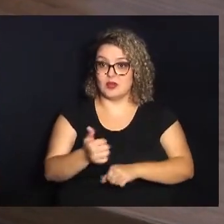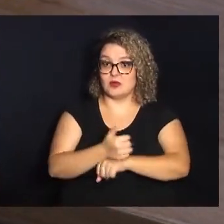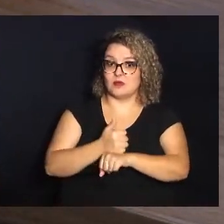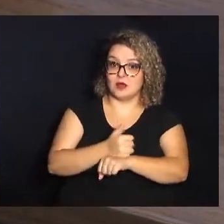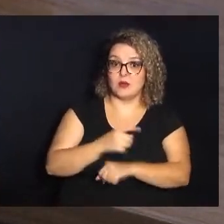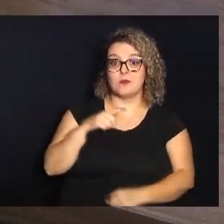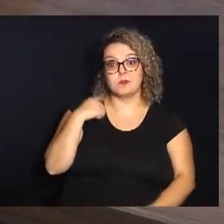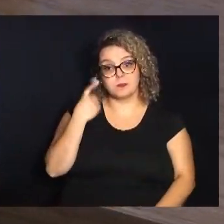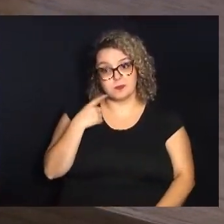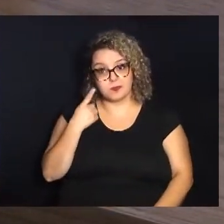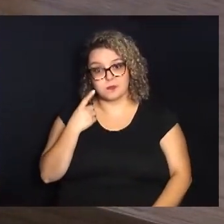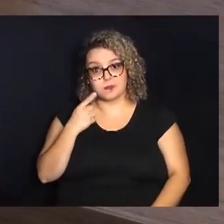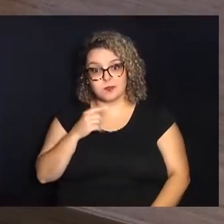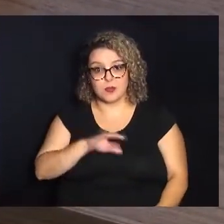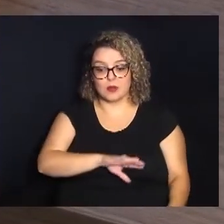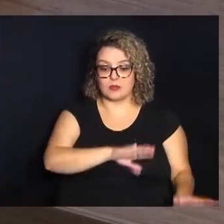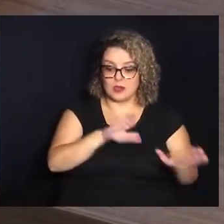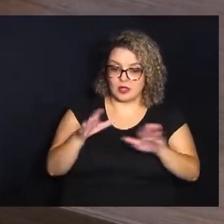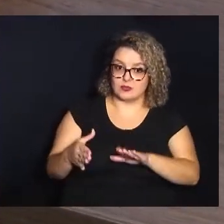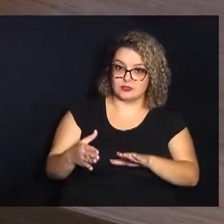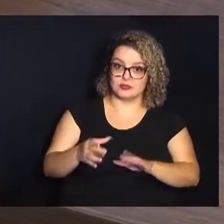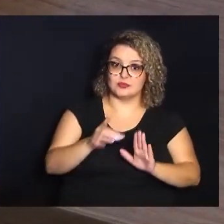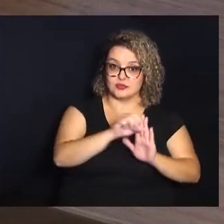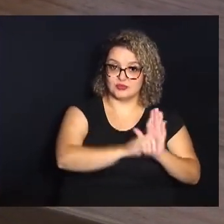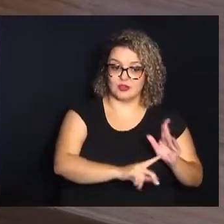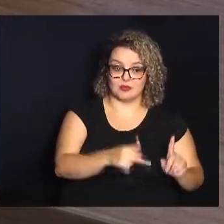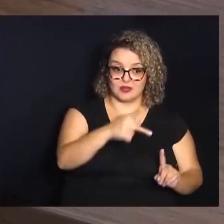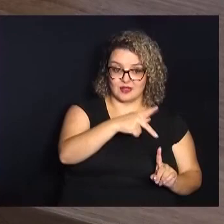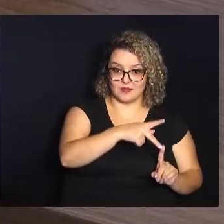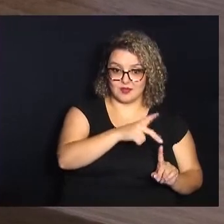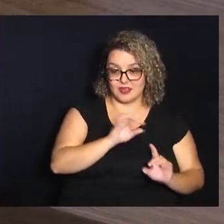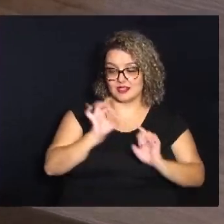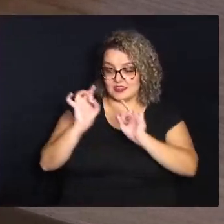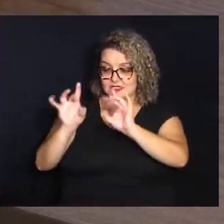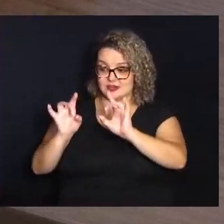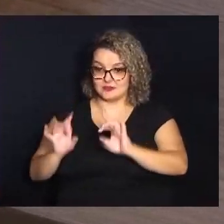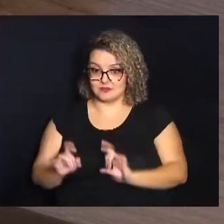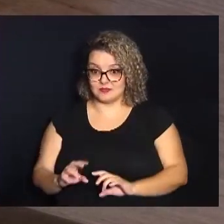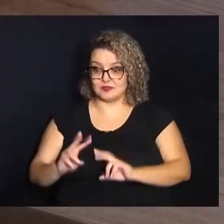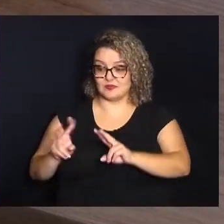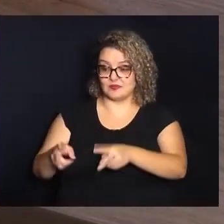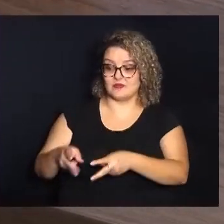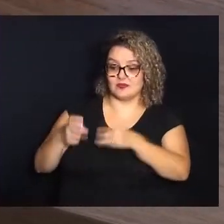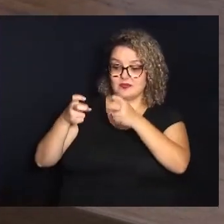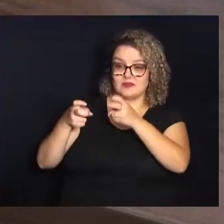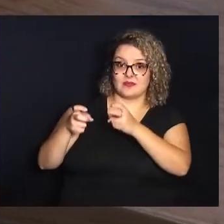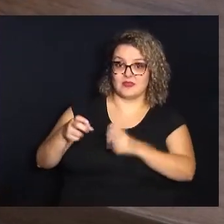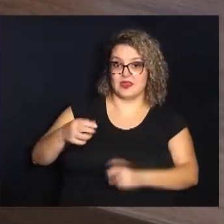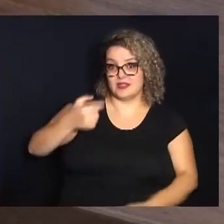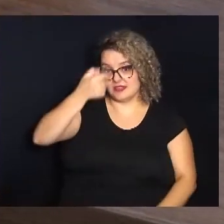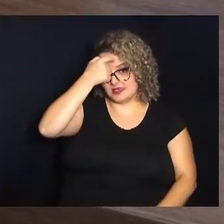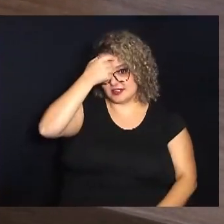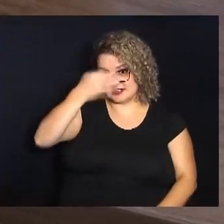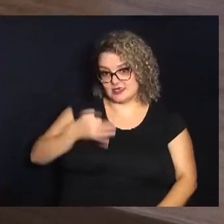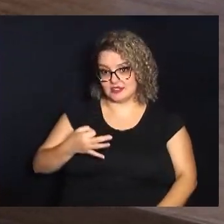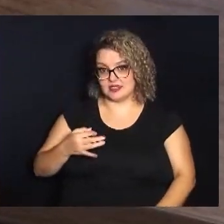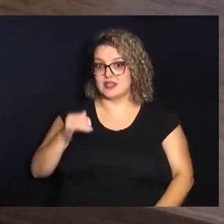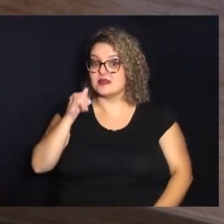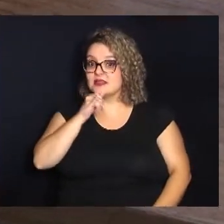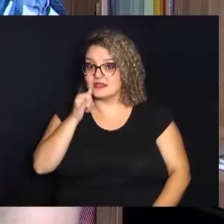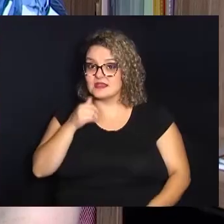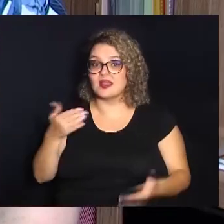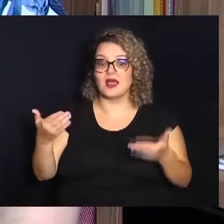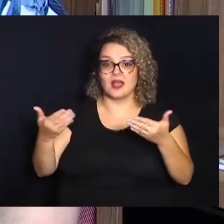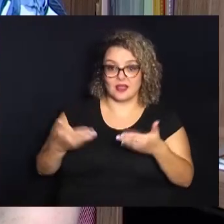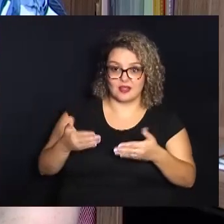especializar no reconhecimento da cidadania italiana e agora ajuda outras famílias a se conectarem com suas